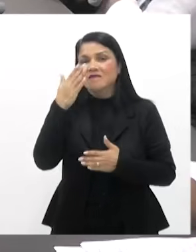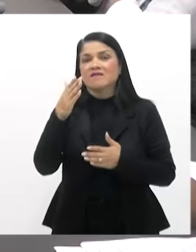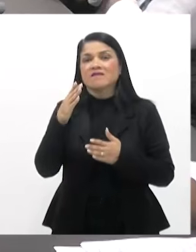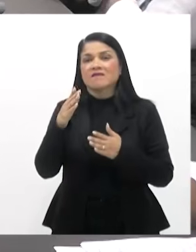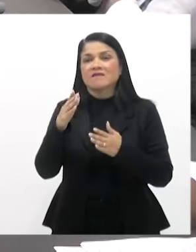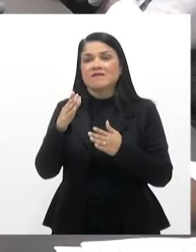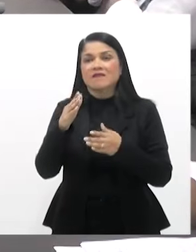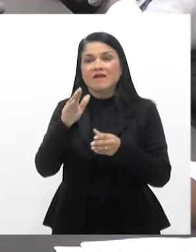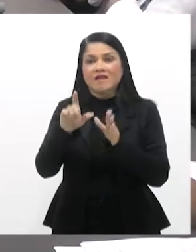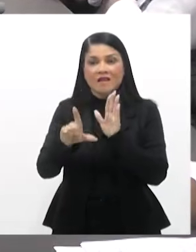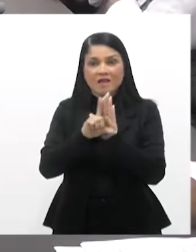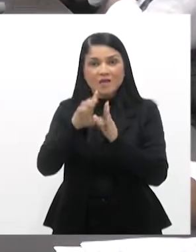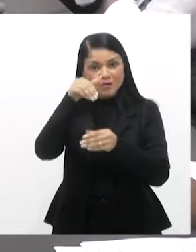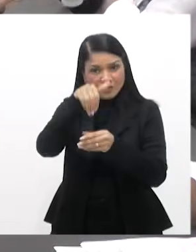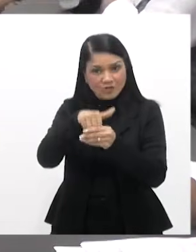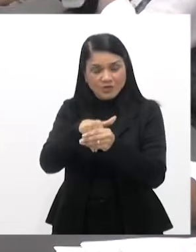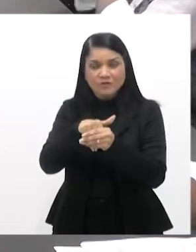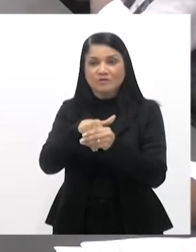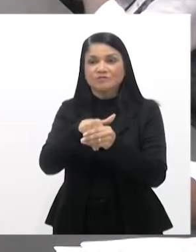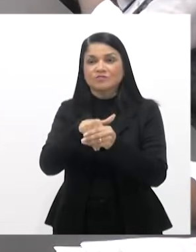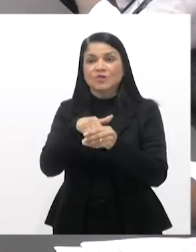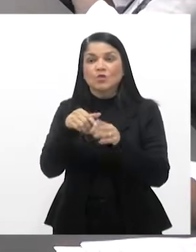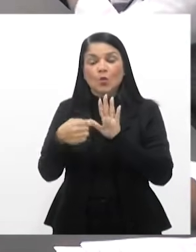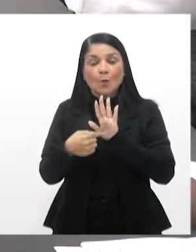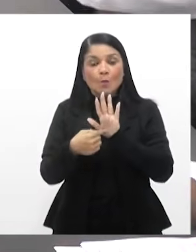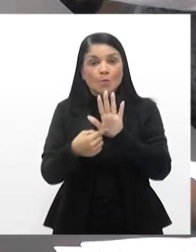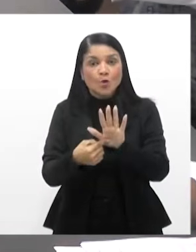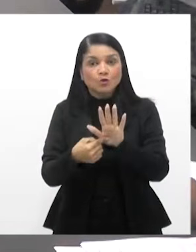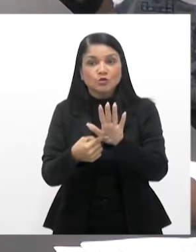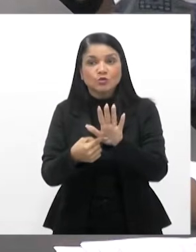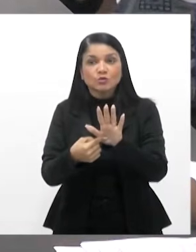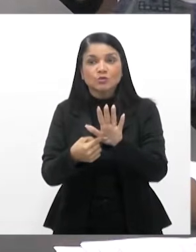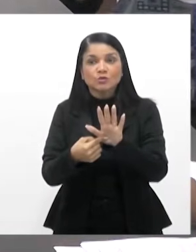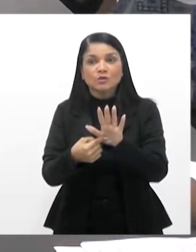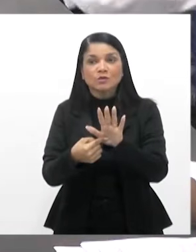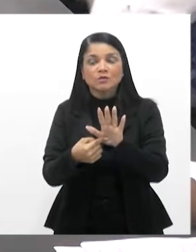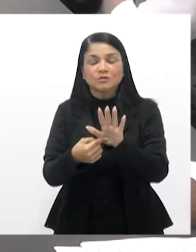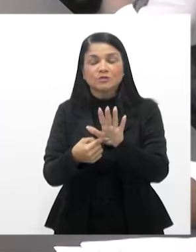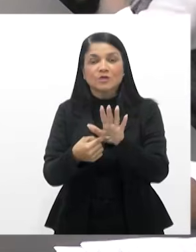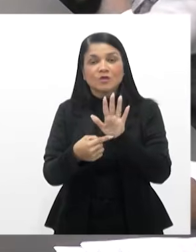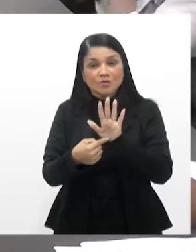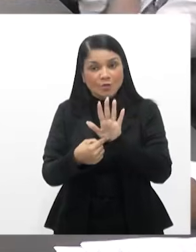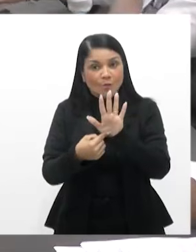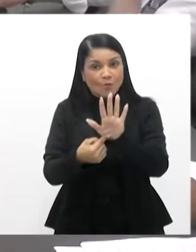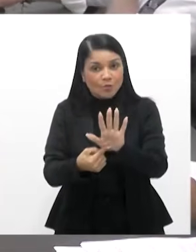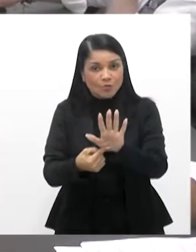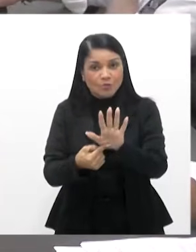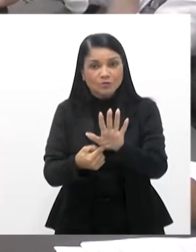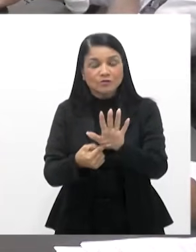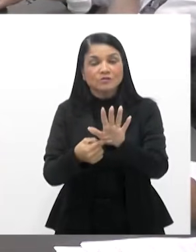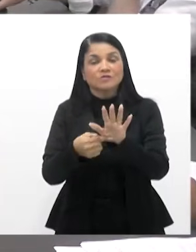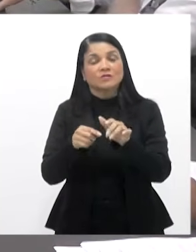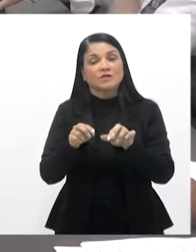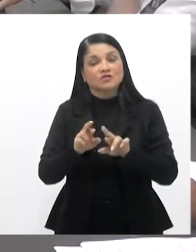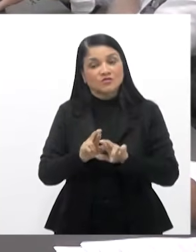Eu sei, mas eu estou mostrando Qual seria a incongruência. A Ué.